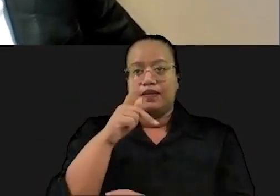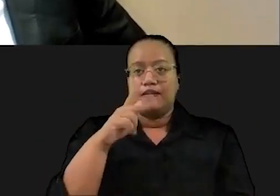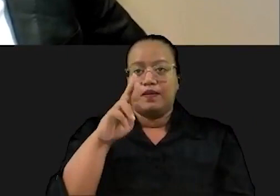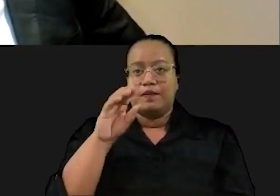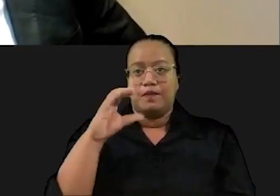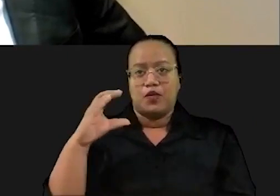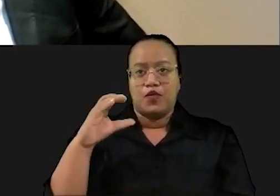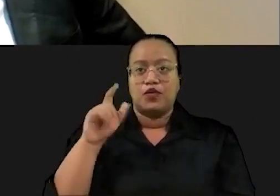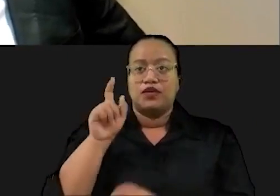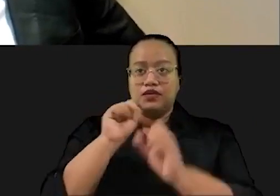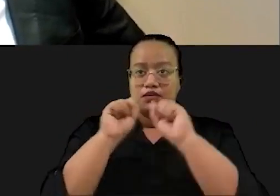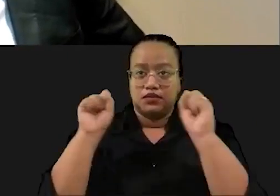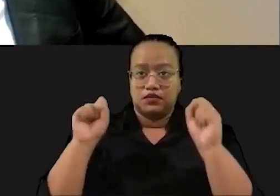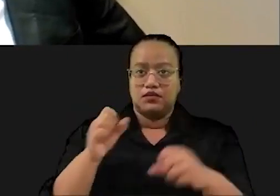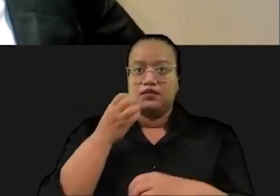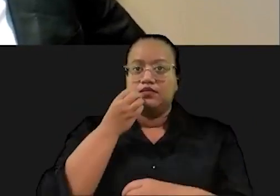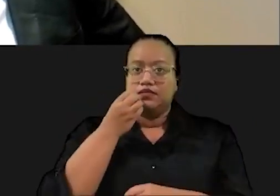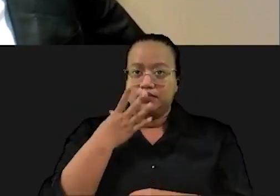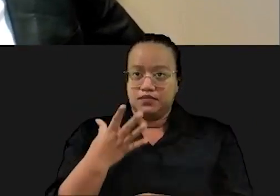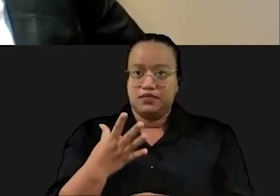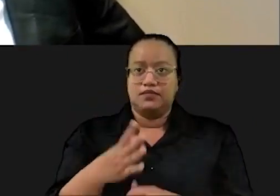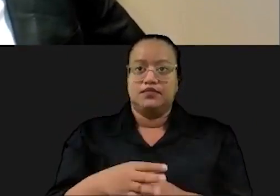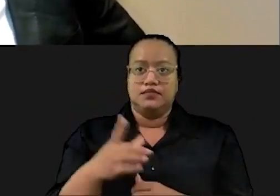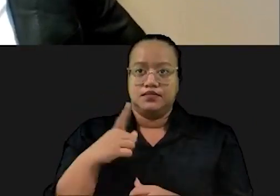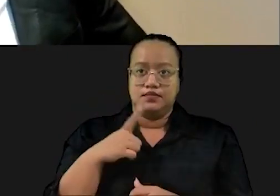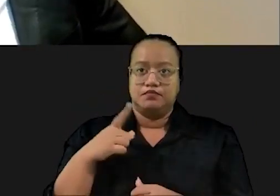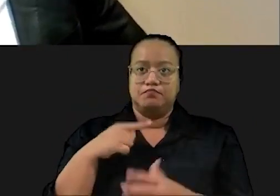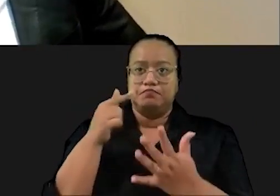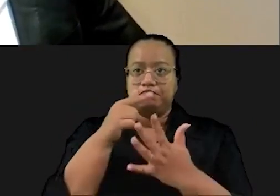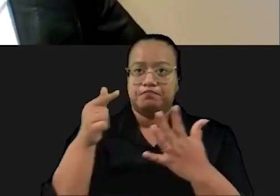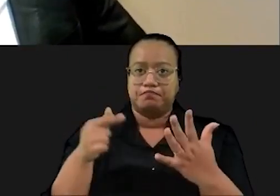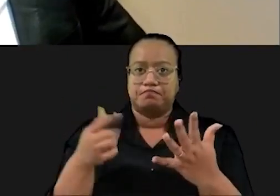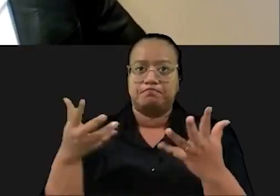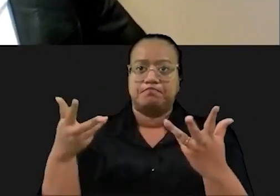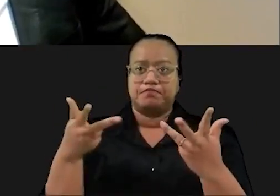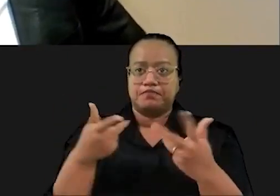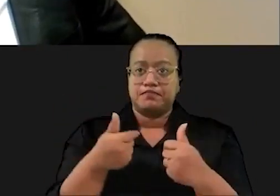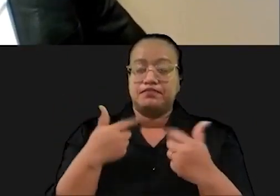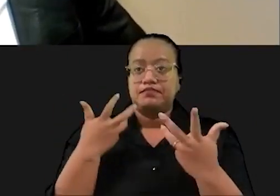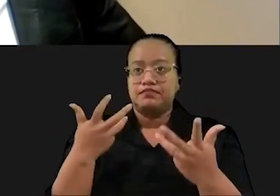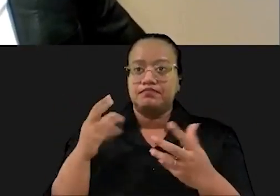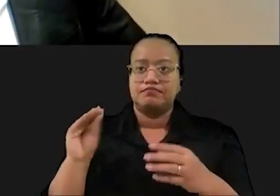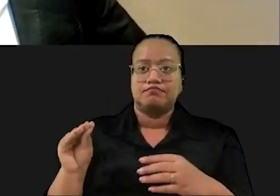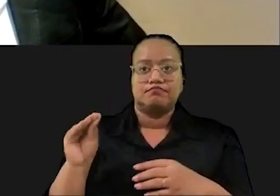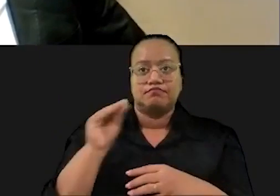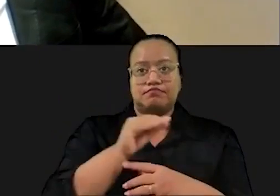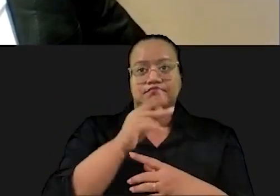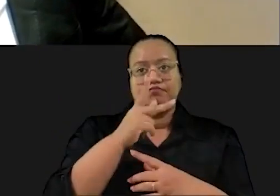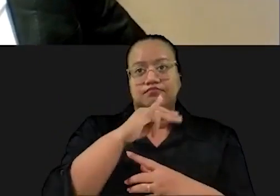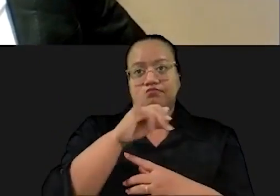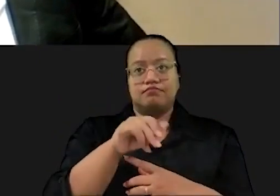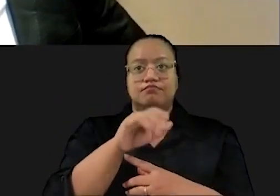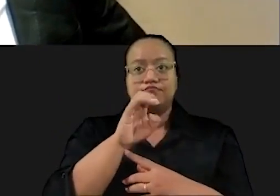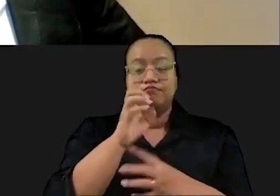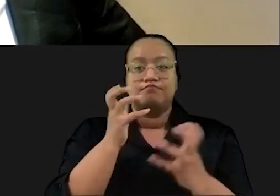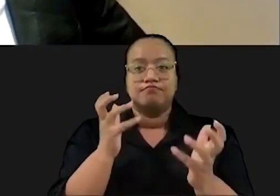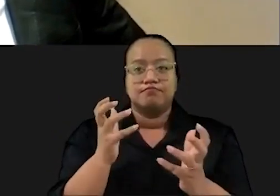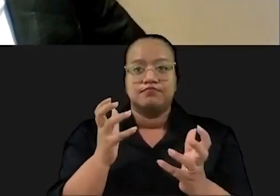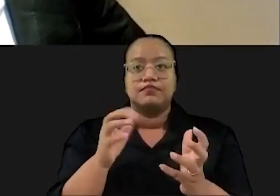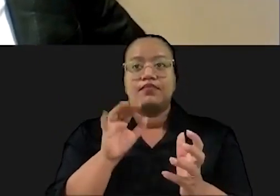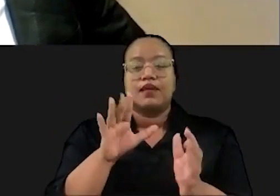assim espetaculares que eu gostaria que fossem trazidas para o PJE. Mas o que eu quero mostrar para vocês é que nós temos coisas excelentes também que